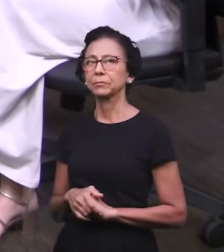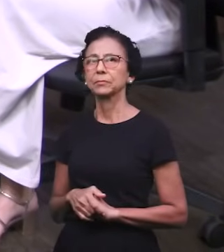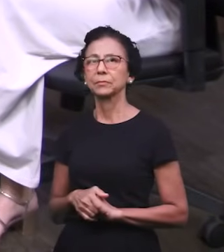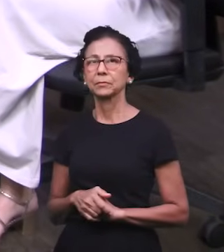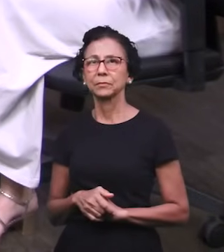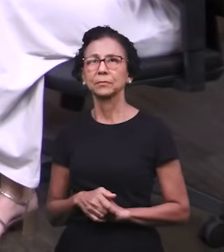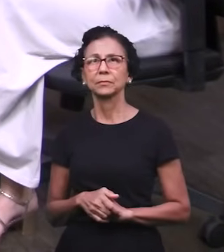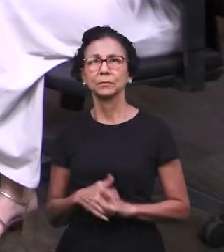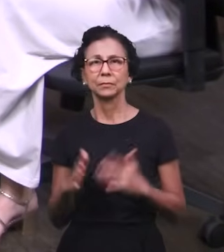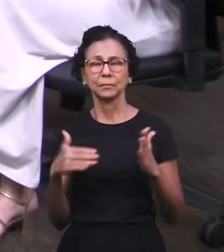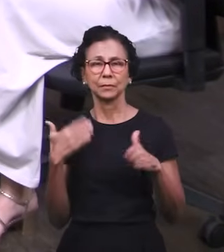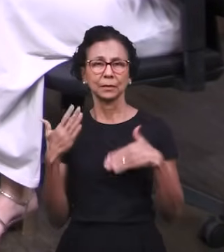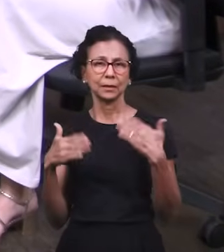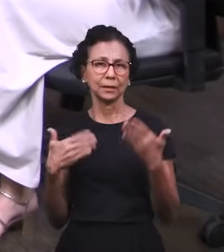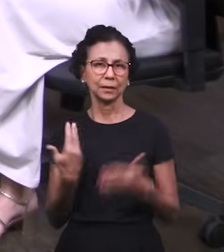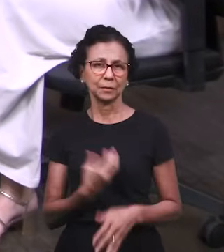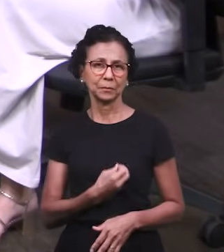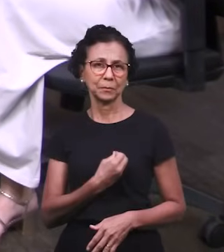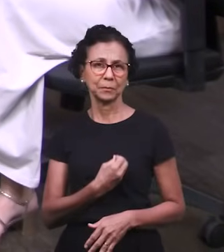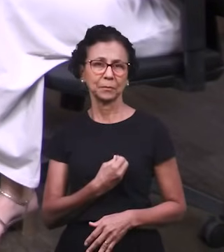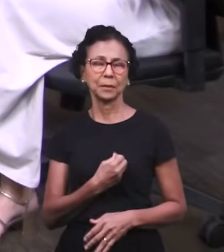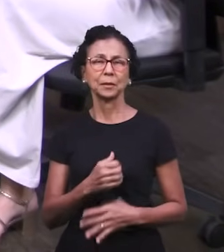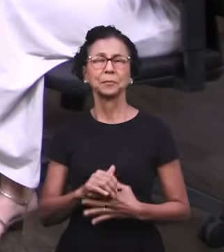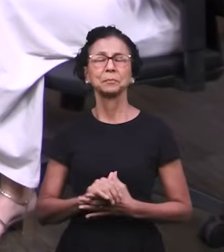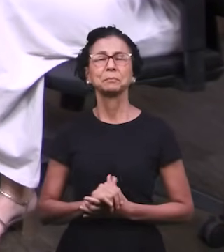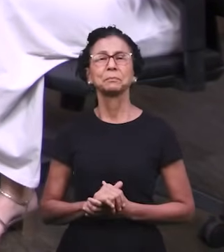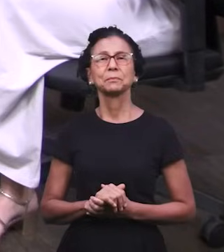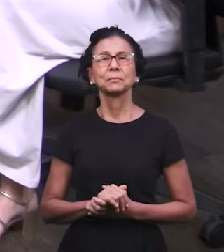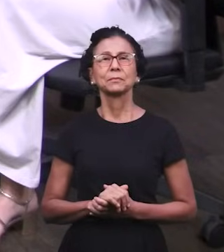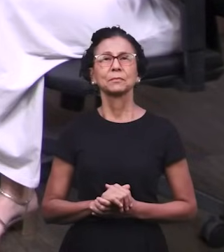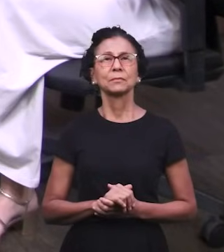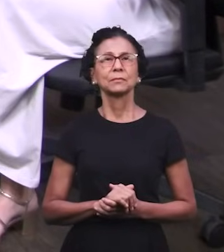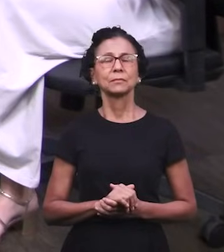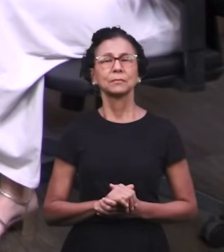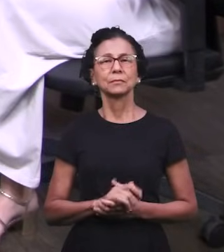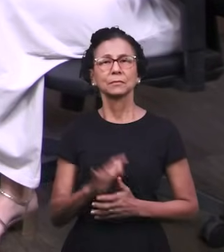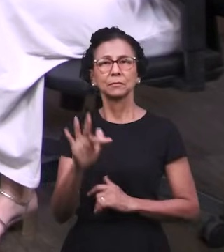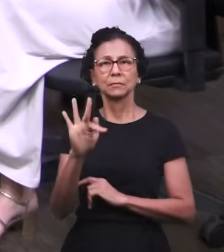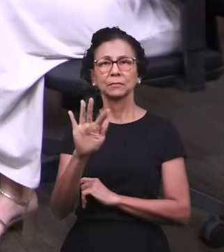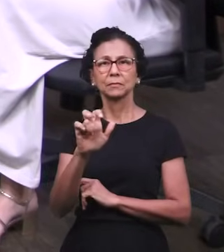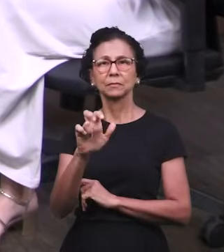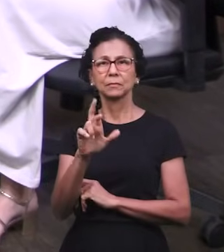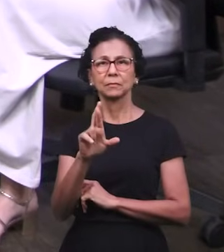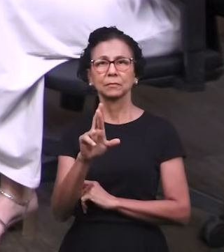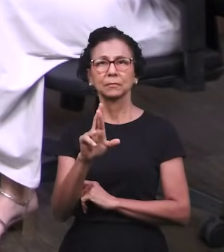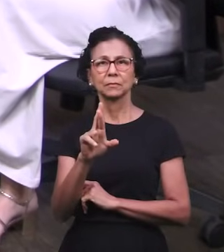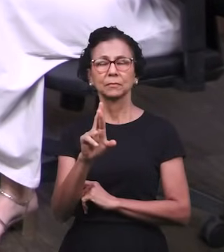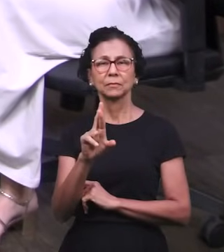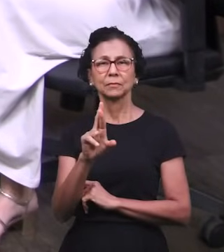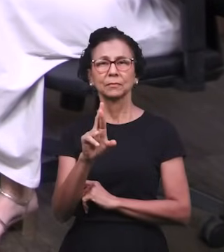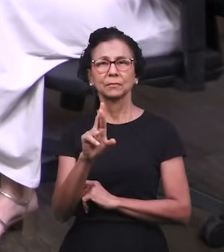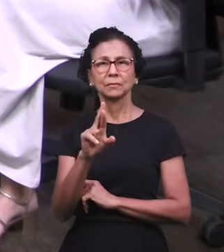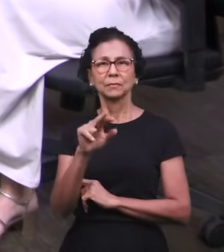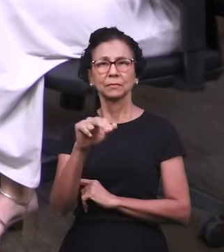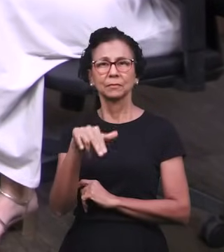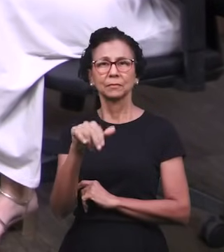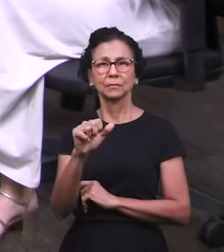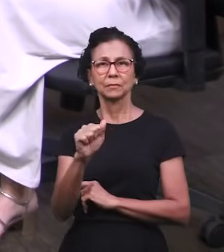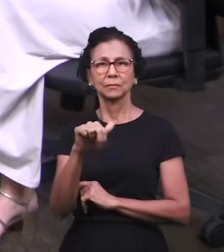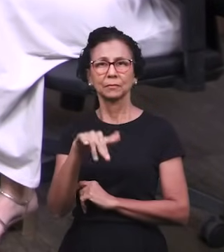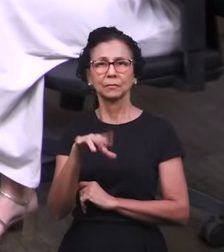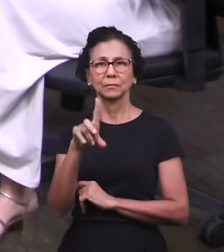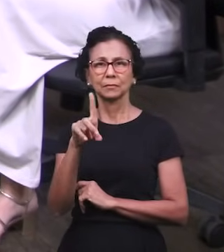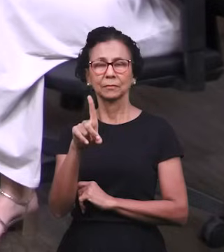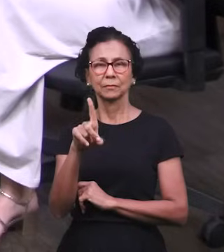que está pastoreando, que igreja? Igreja de Gaivotas 1 aqui em Vila Velha. Gaivotas 1. Tá, aqui é um bairro até próximo aqui da rádio, né?